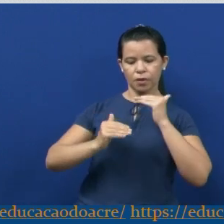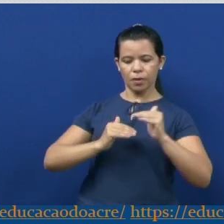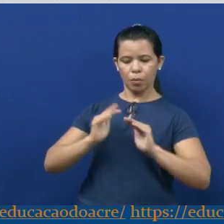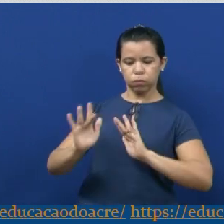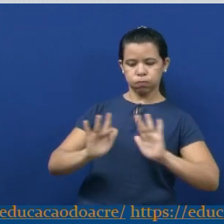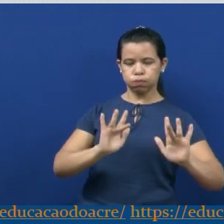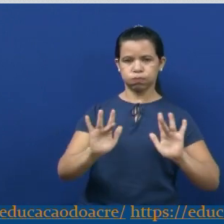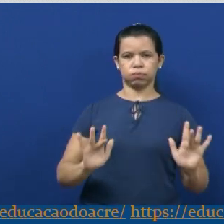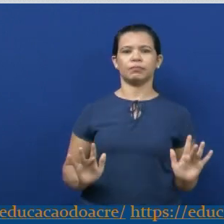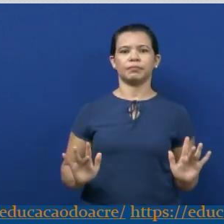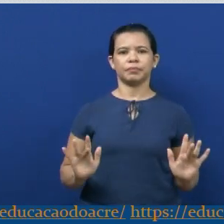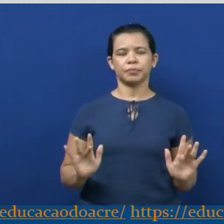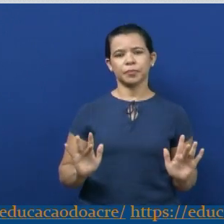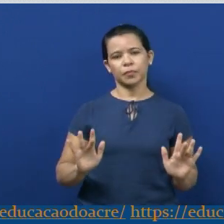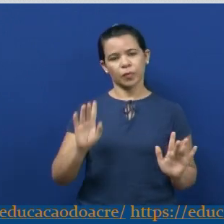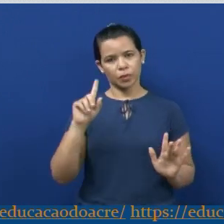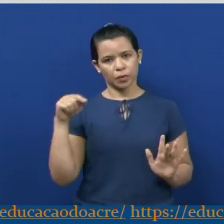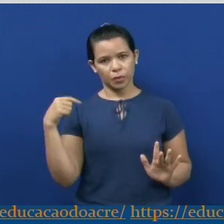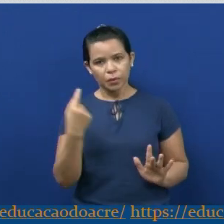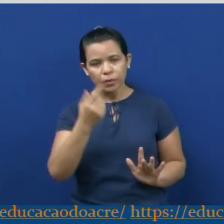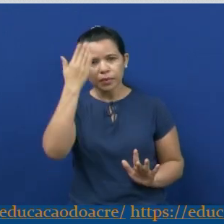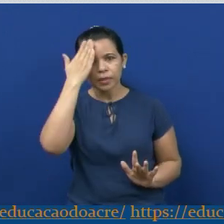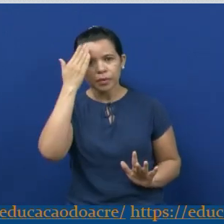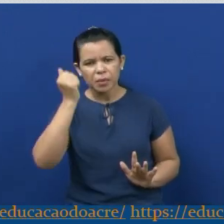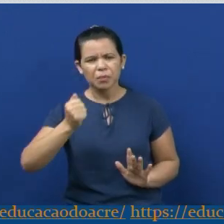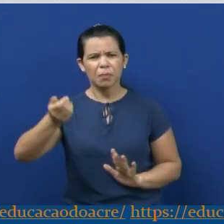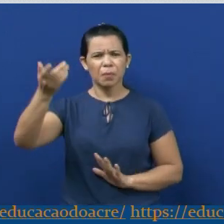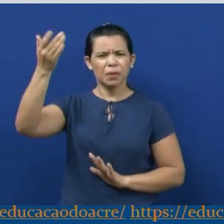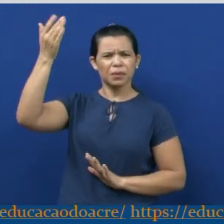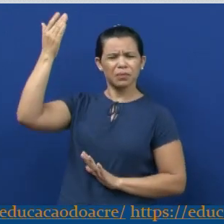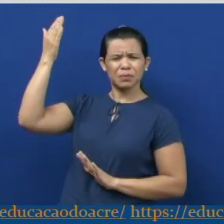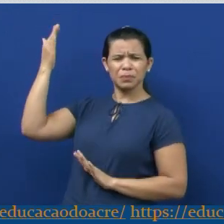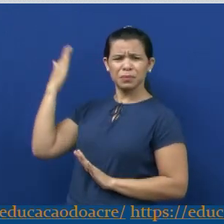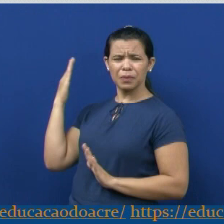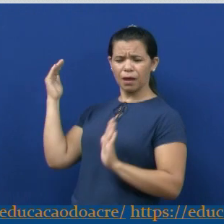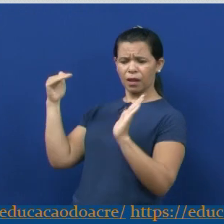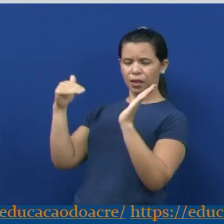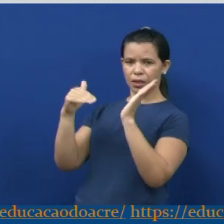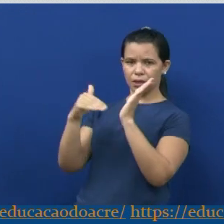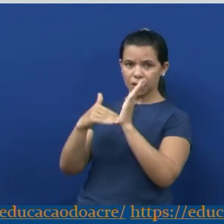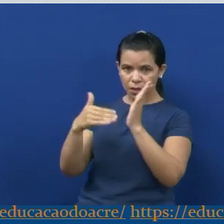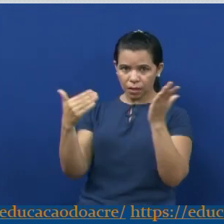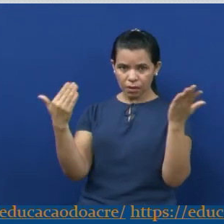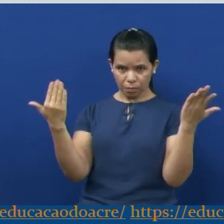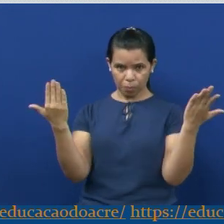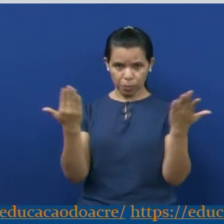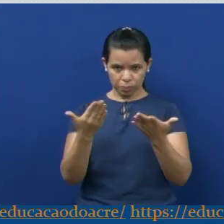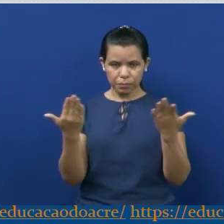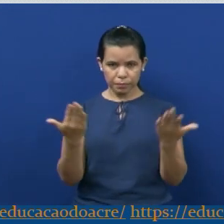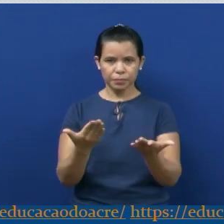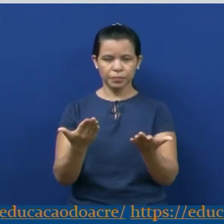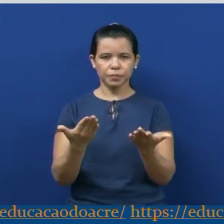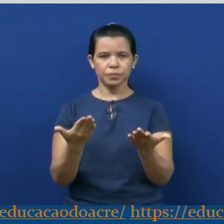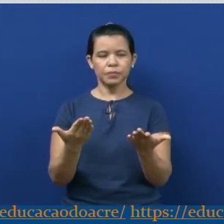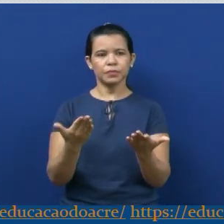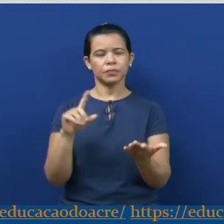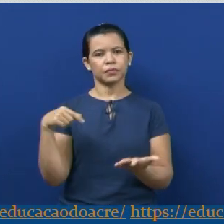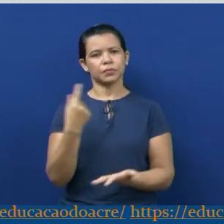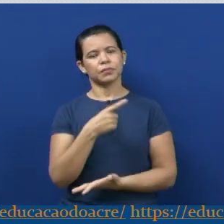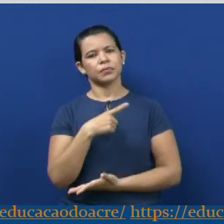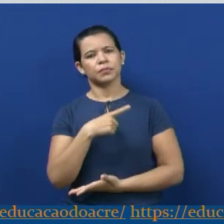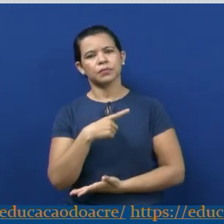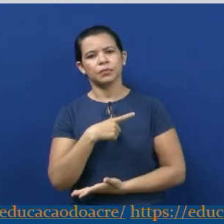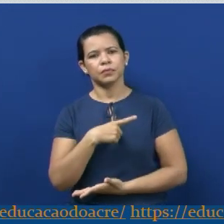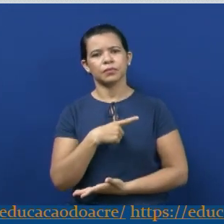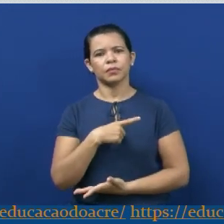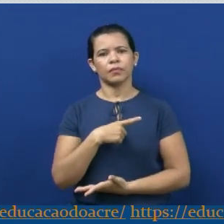Nós sabemos que desde a pré-história até a contemporaneidade, ou seja, a atualidade, nós temos o